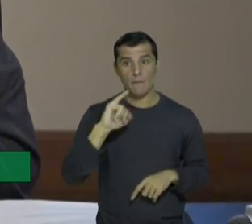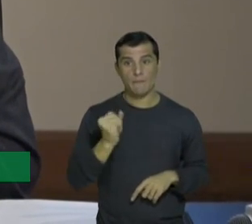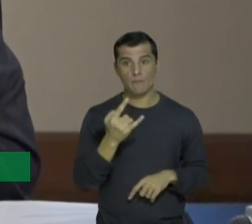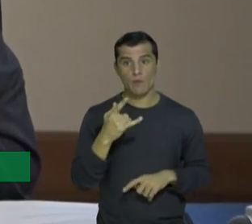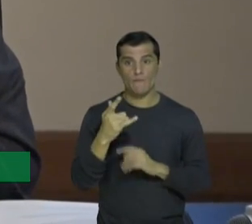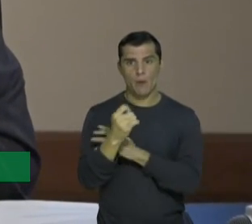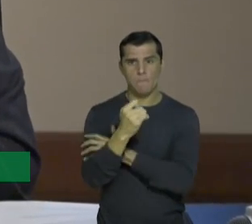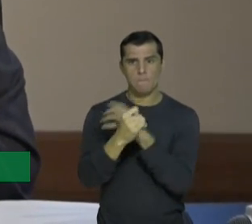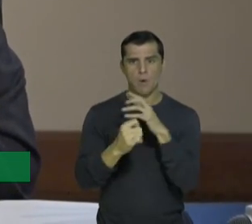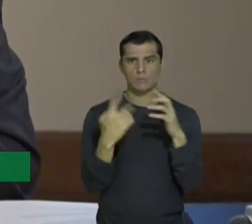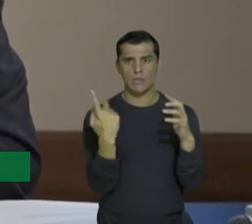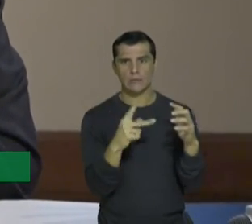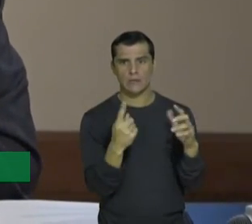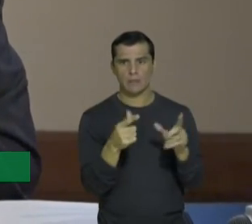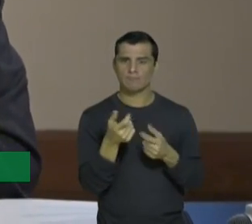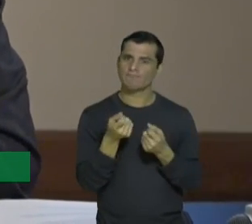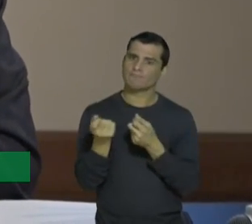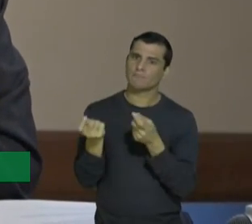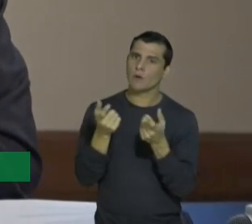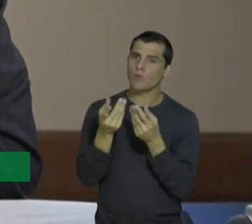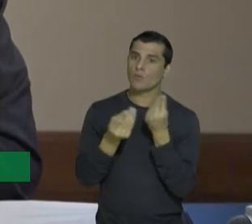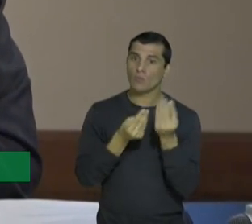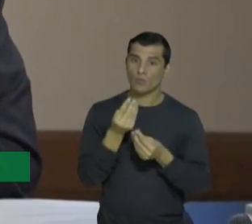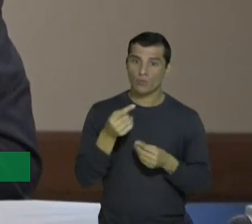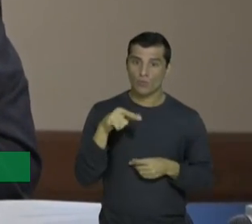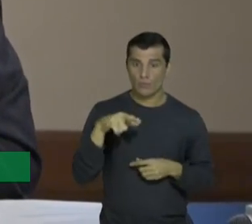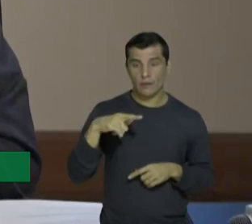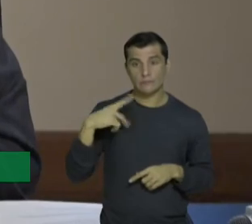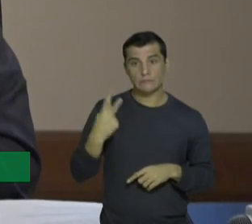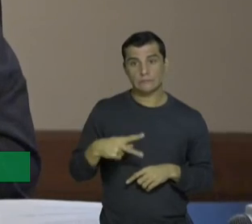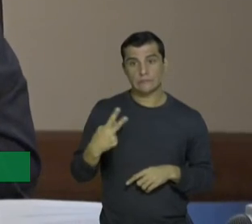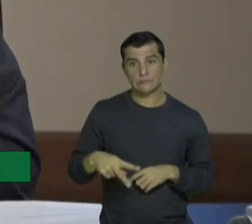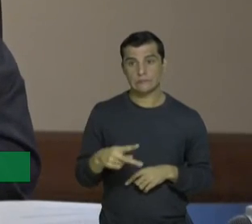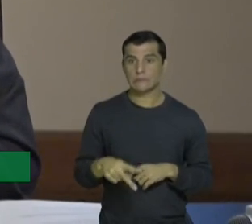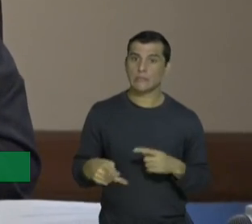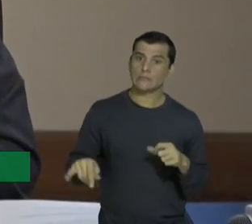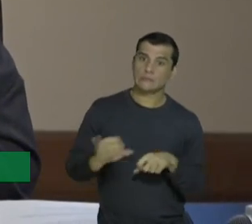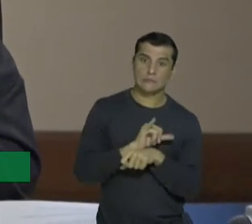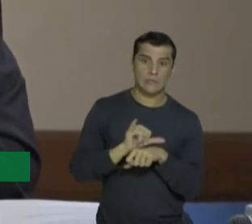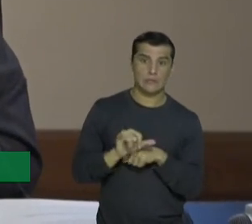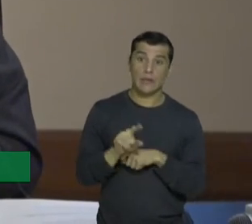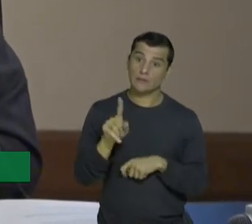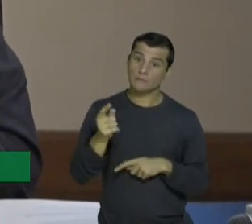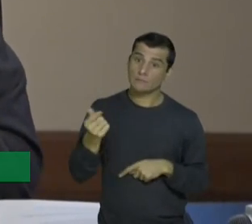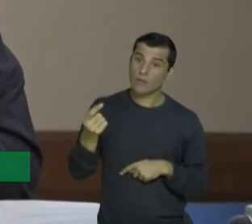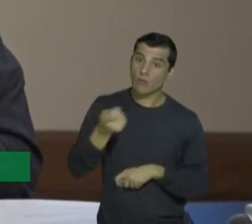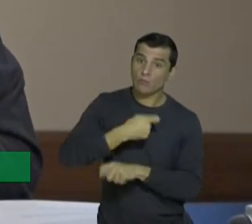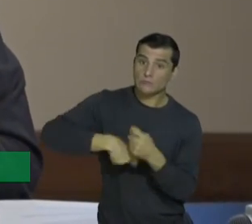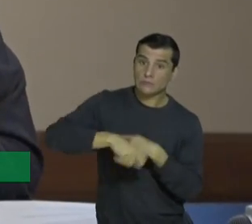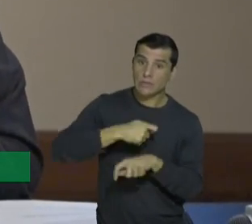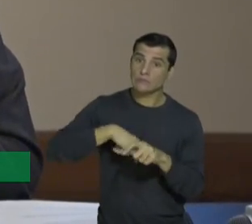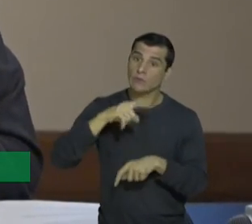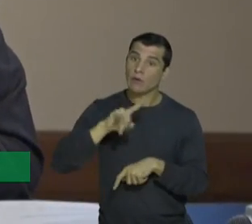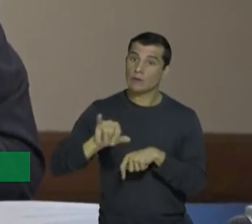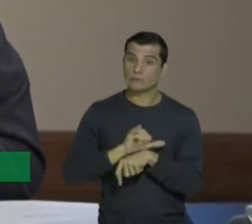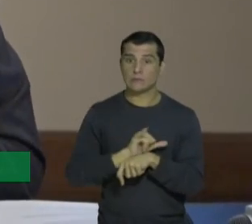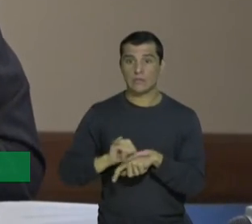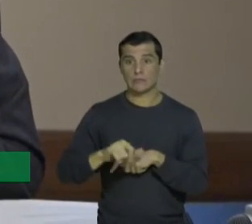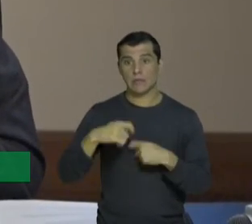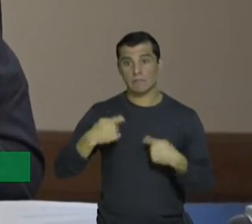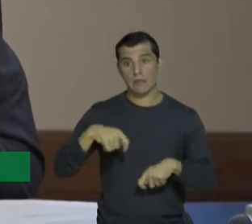nosso cílio de colocar na mesa as nossas posições negociação é uma arte e nós temos que usar os nossos fatores para